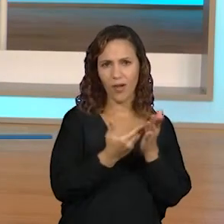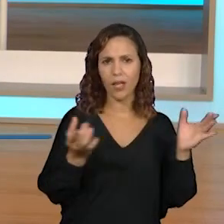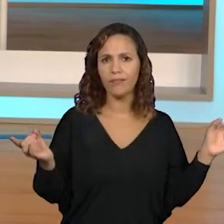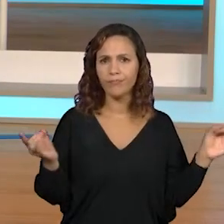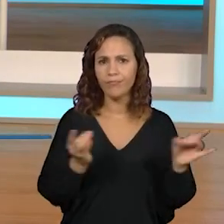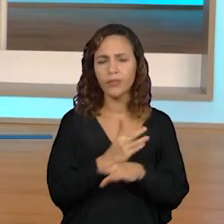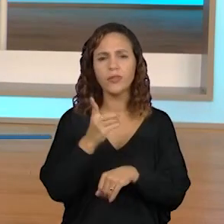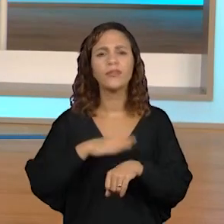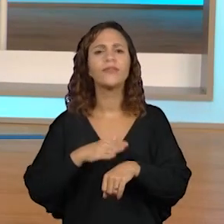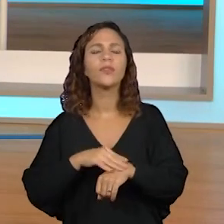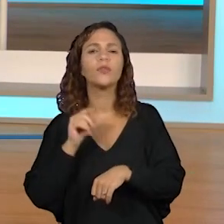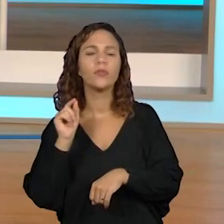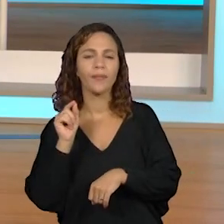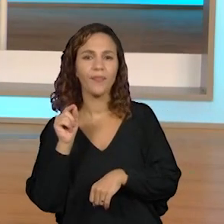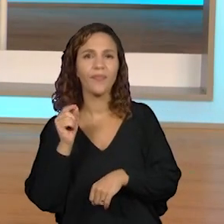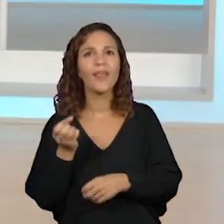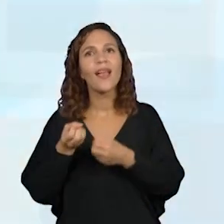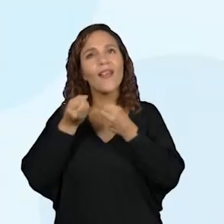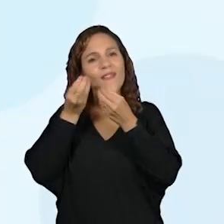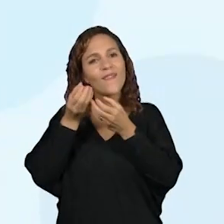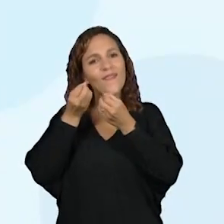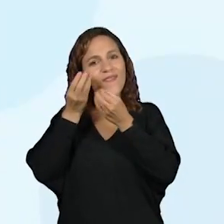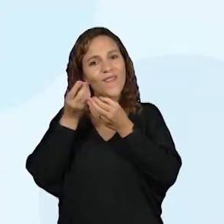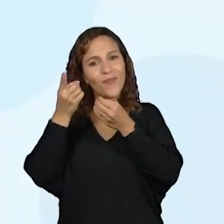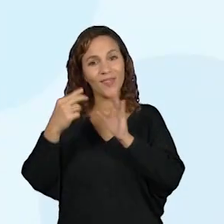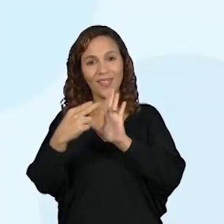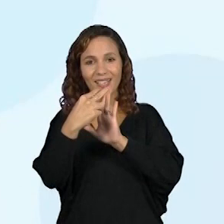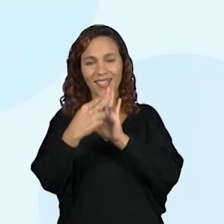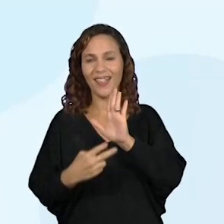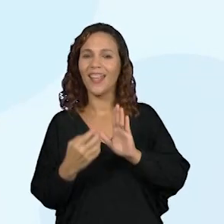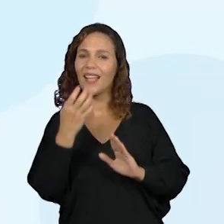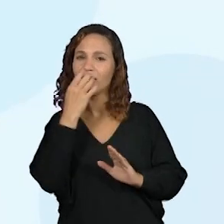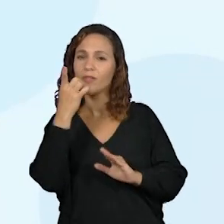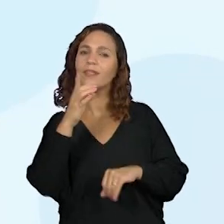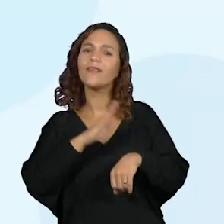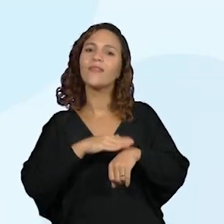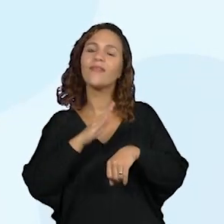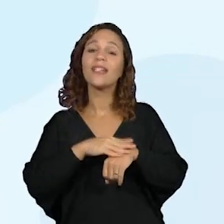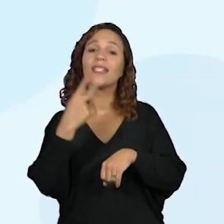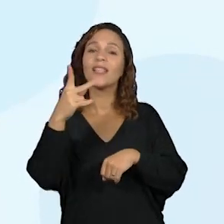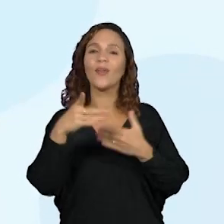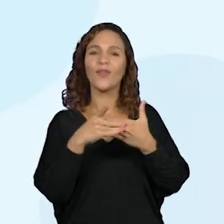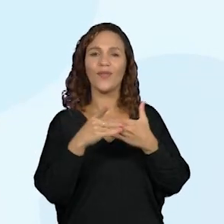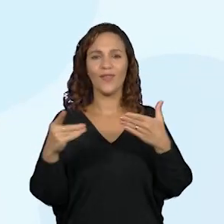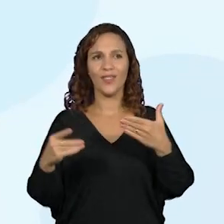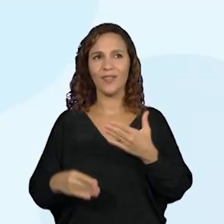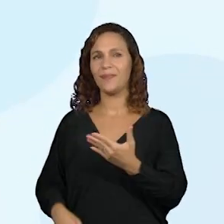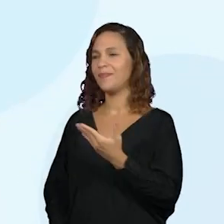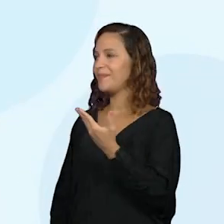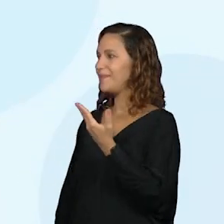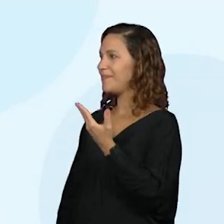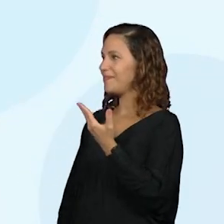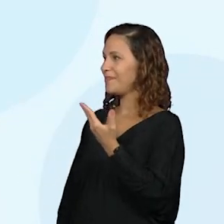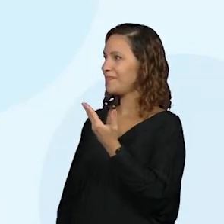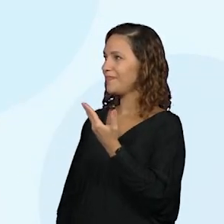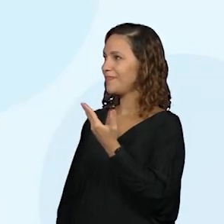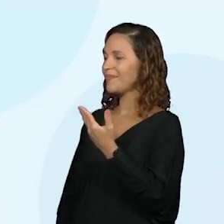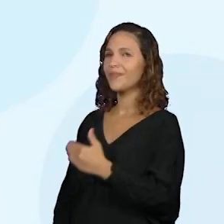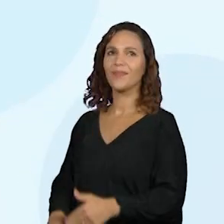vocês vão usar as informações do texto que a gente leu para preencherem no seu caderno uma ficha